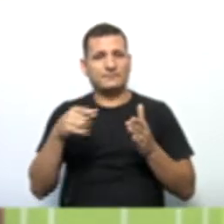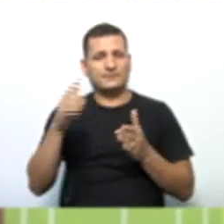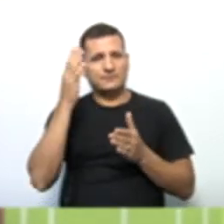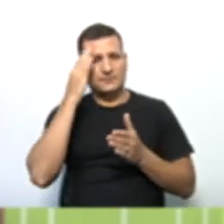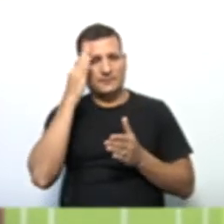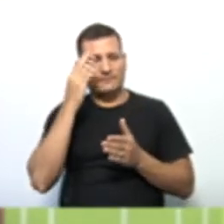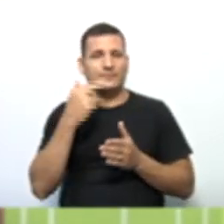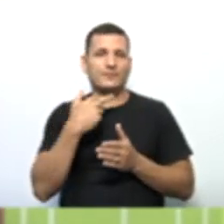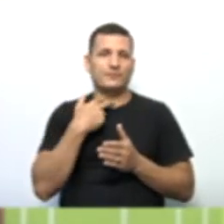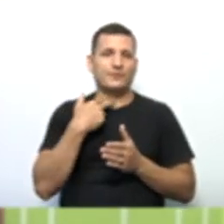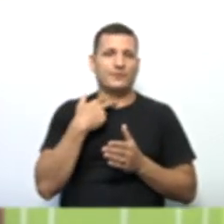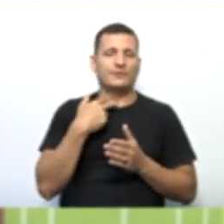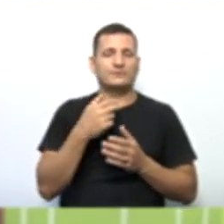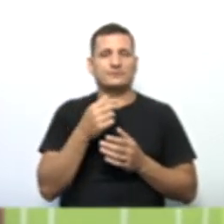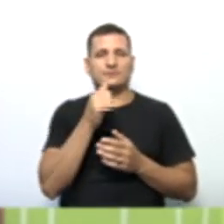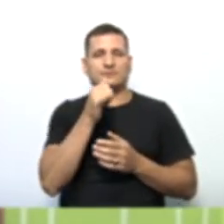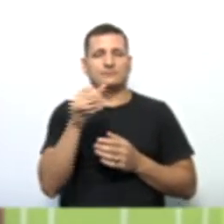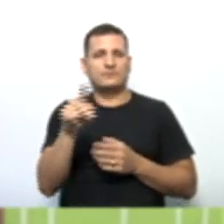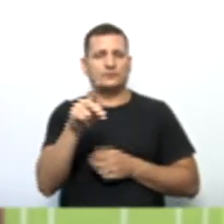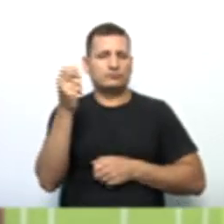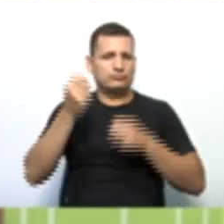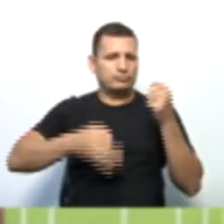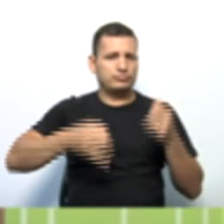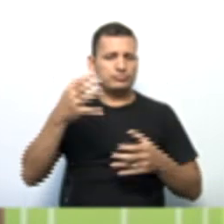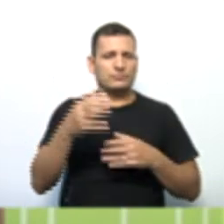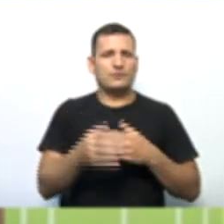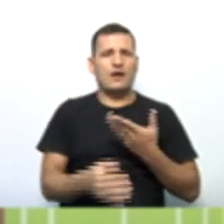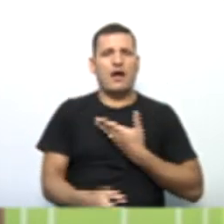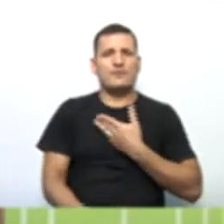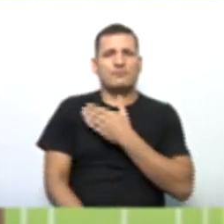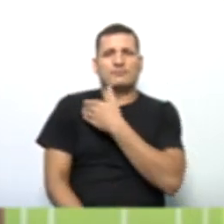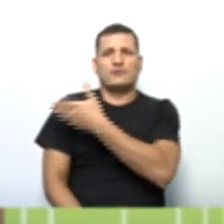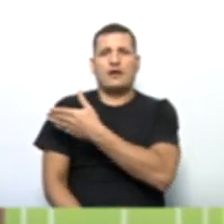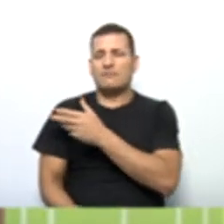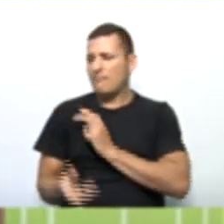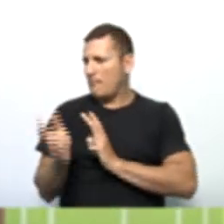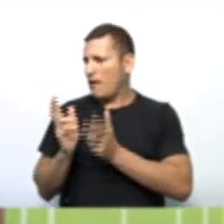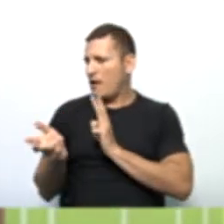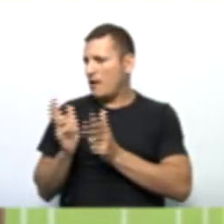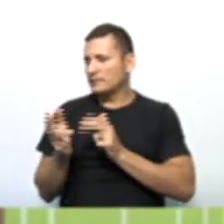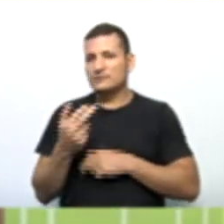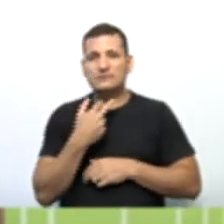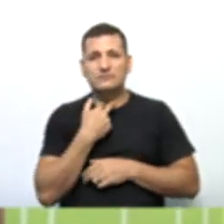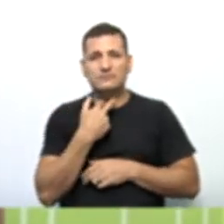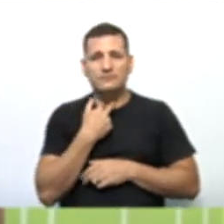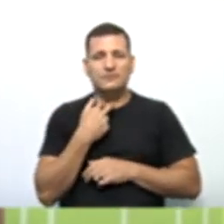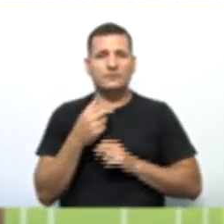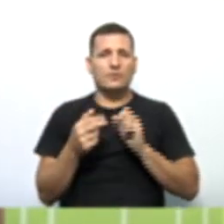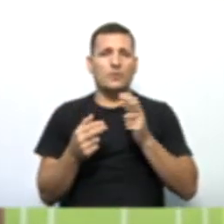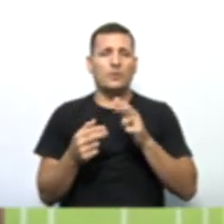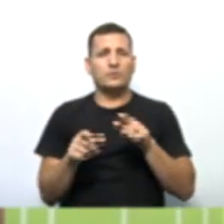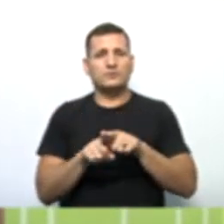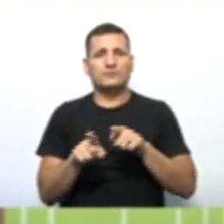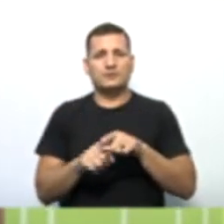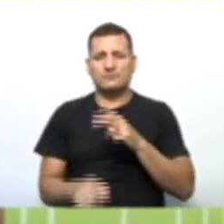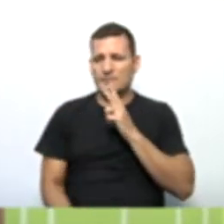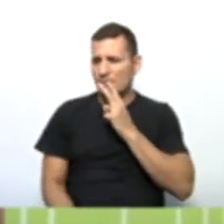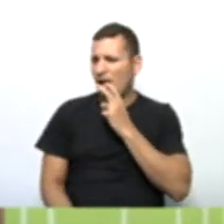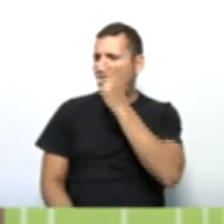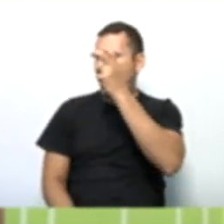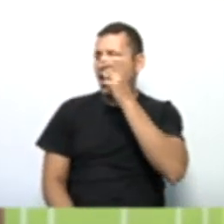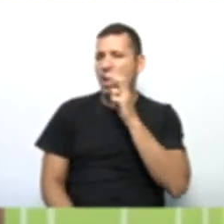devem conversar com o colega durante a explicação do professor, que vocês não podem gritar um com o